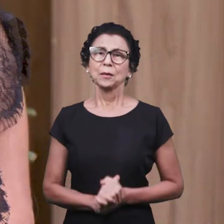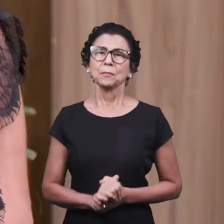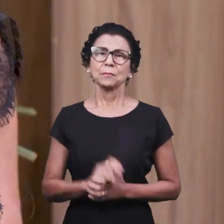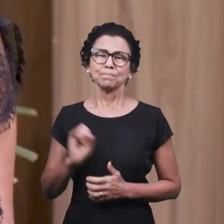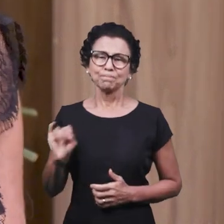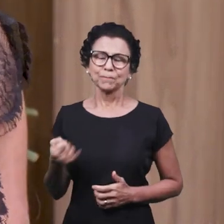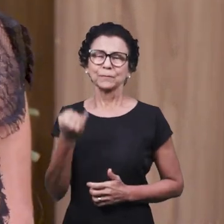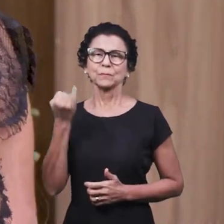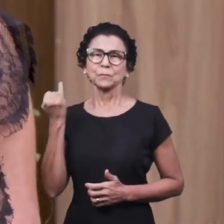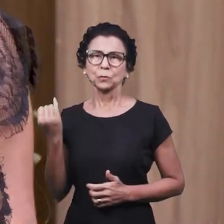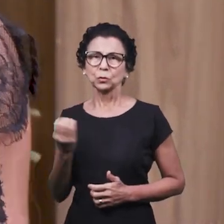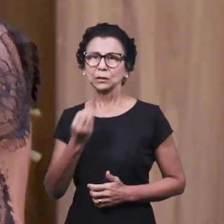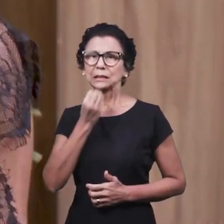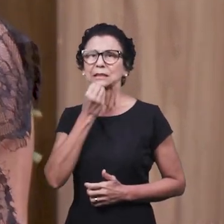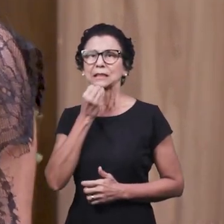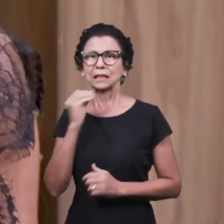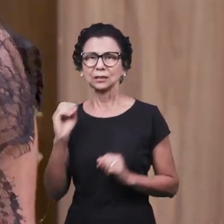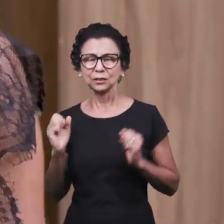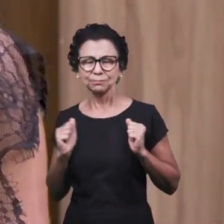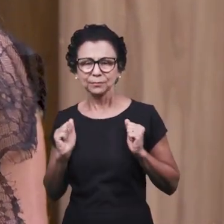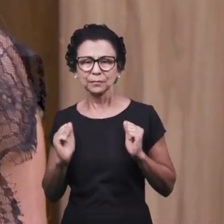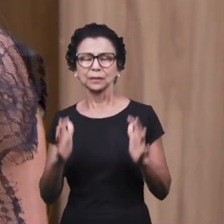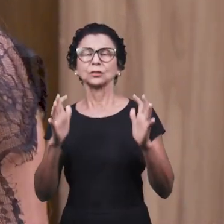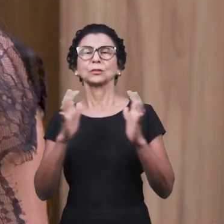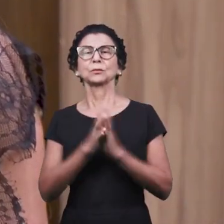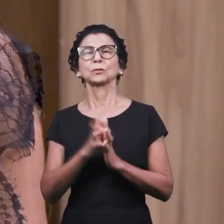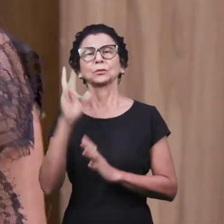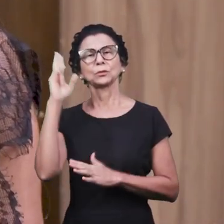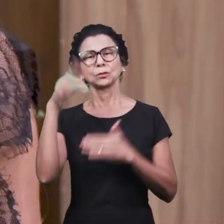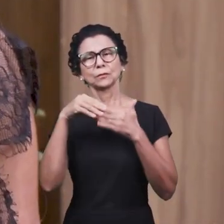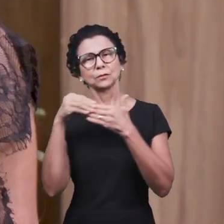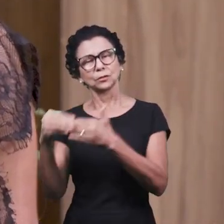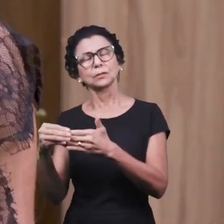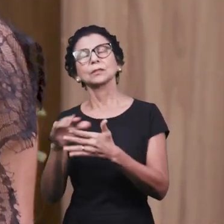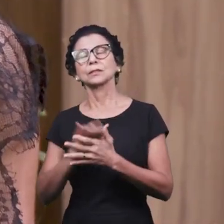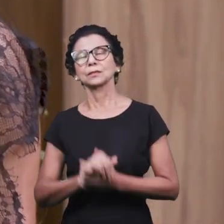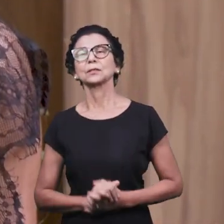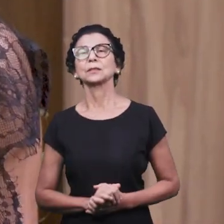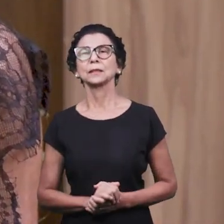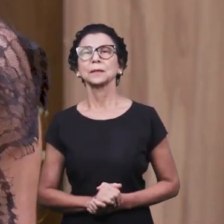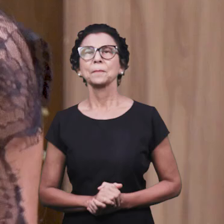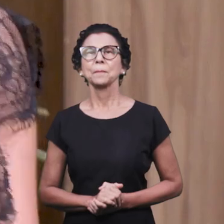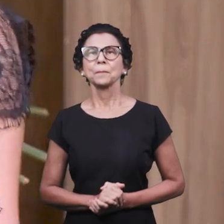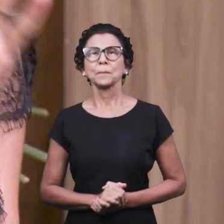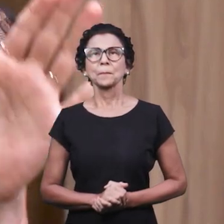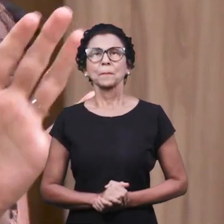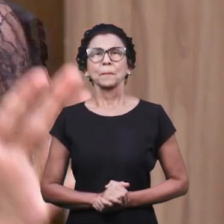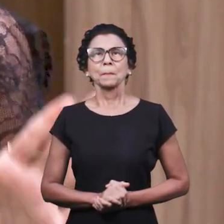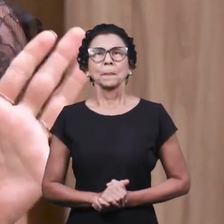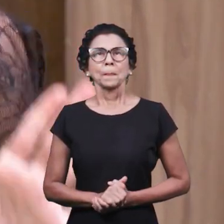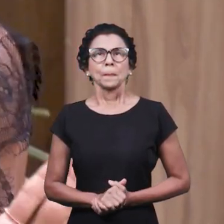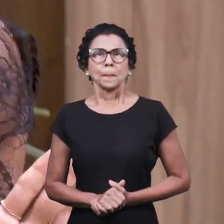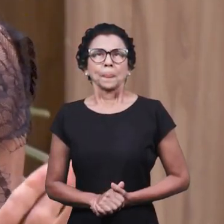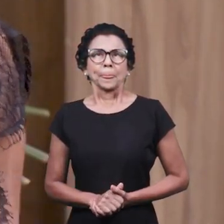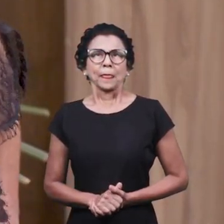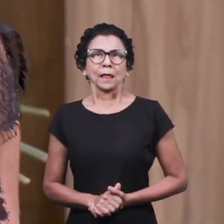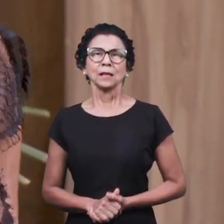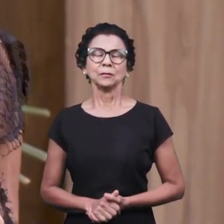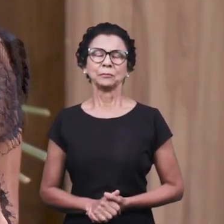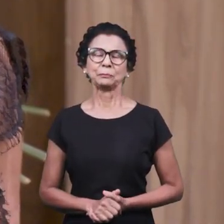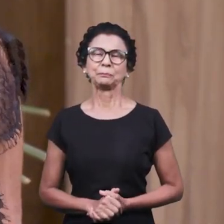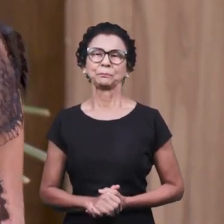vai e faz acontecer. E é claro, o Senhor vai guiando todas as coisas, né? Então, assim, tinha momentos que, óbvio, o intercâmbio foi incrível,